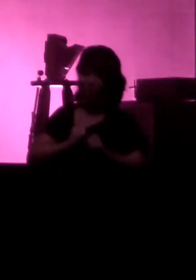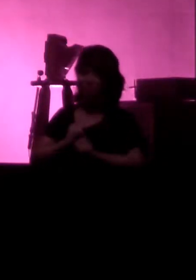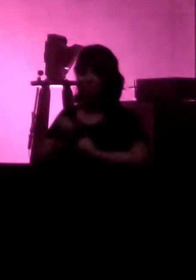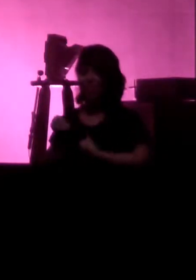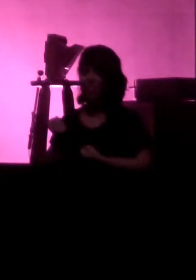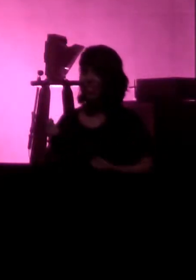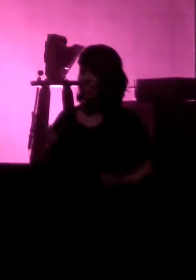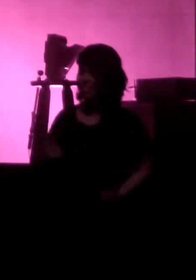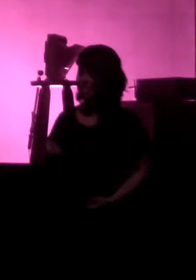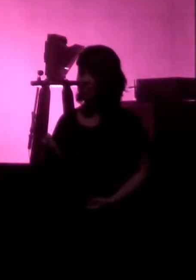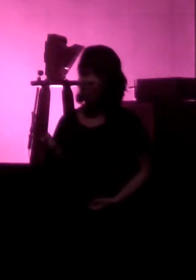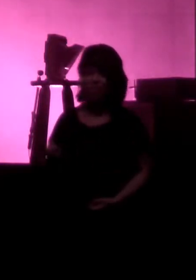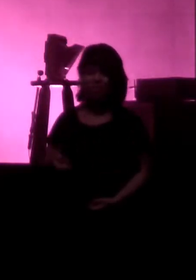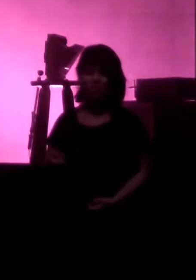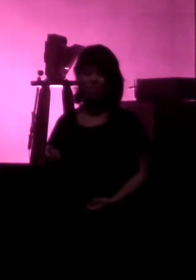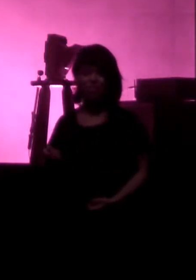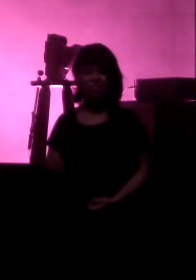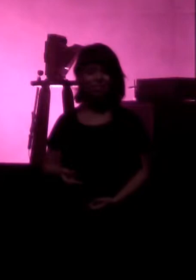atingido.